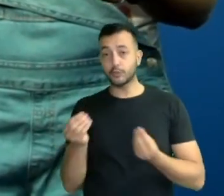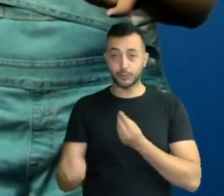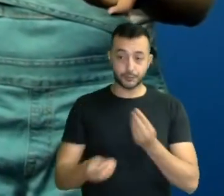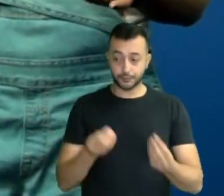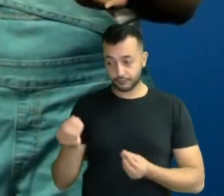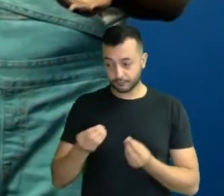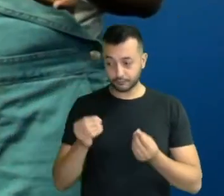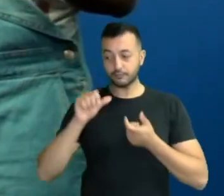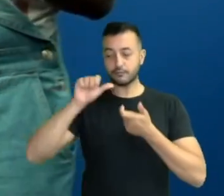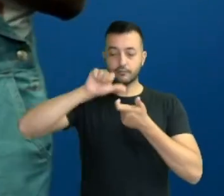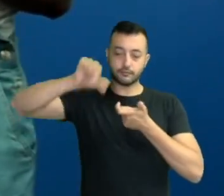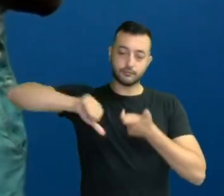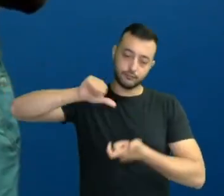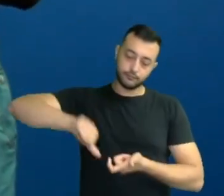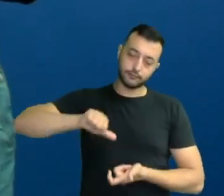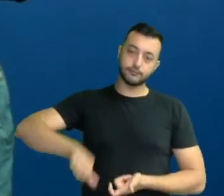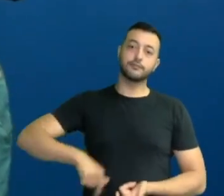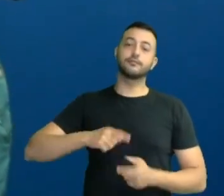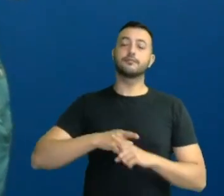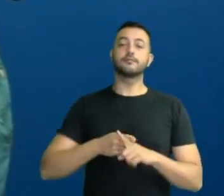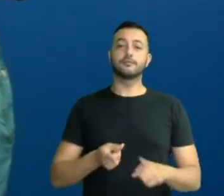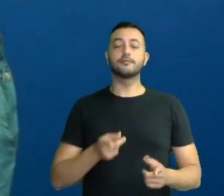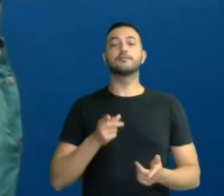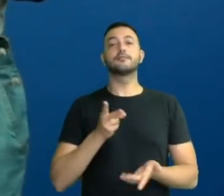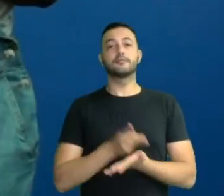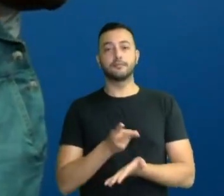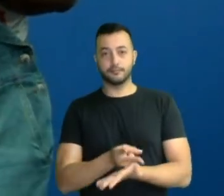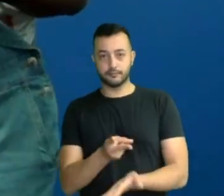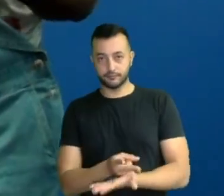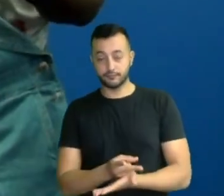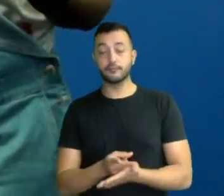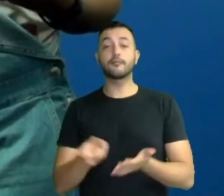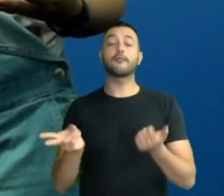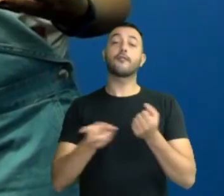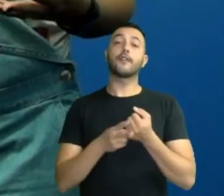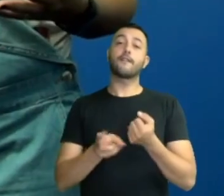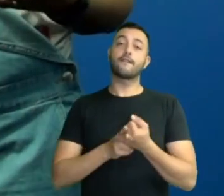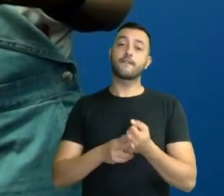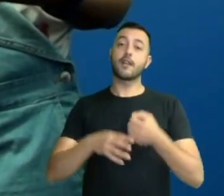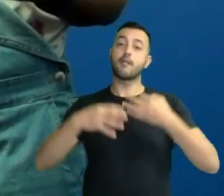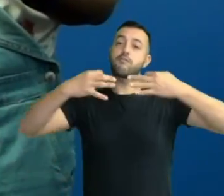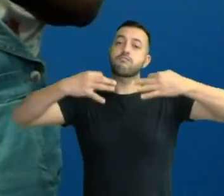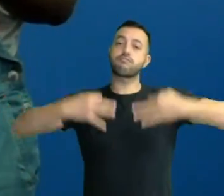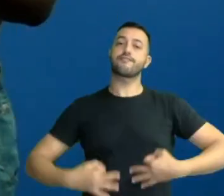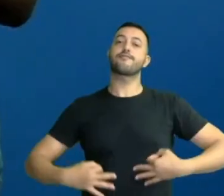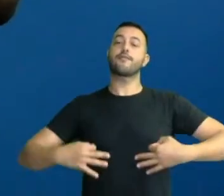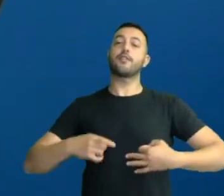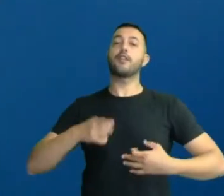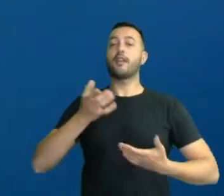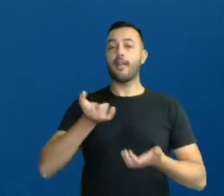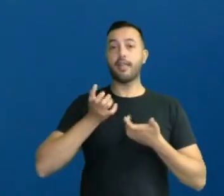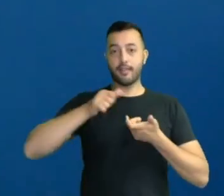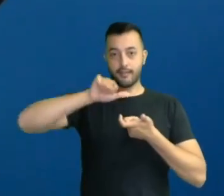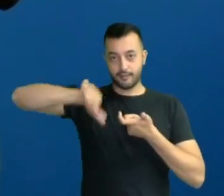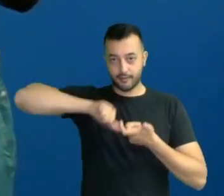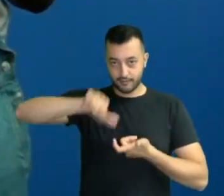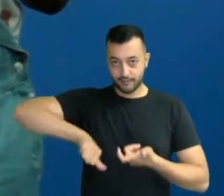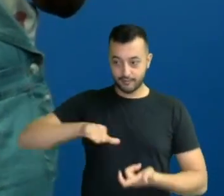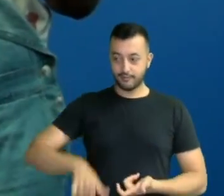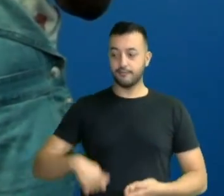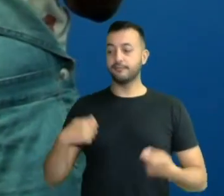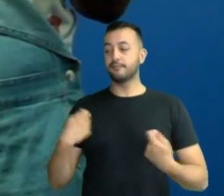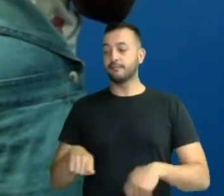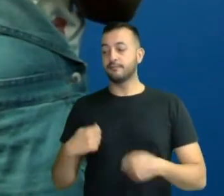ficam conjugados, tá? Mas a gente segue aquela regra para os verbos regulares. Quando a gente quiser conjugar, é só a